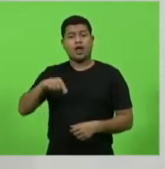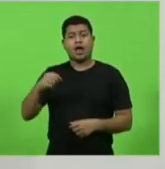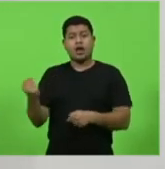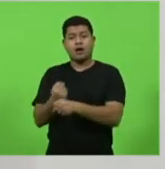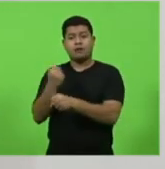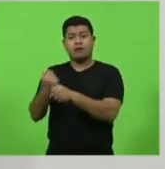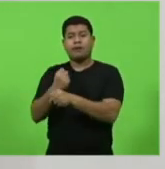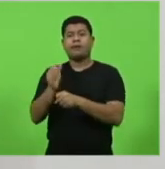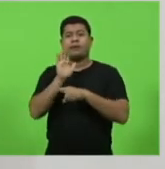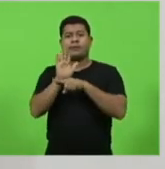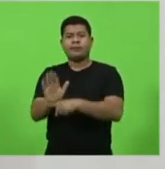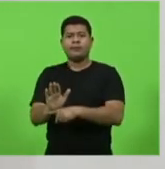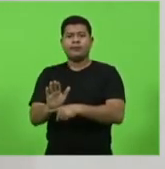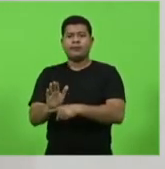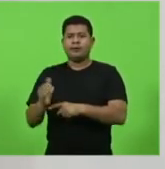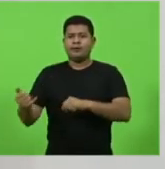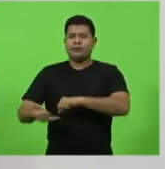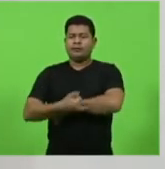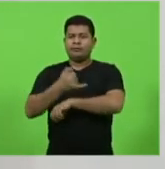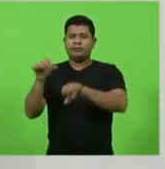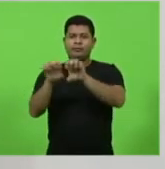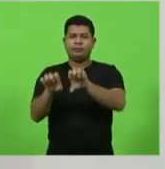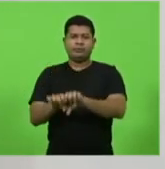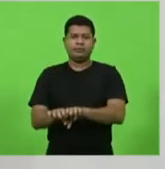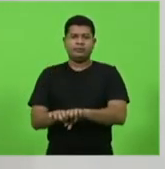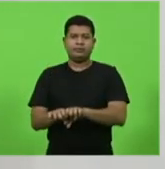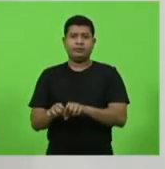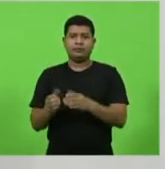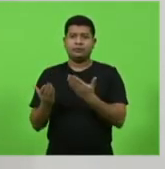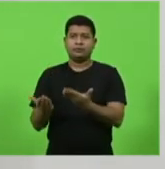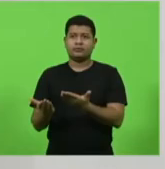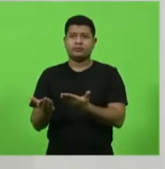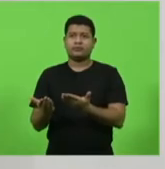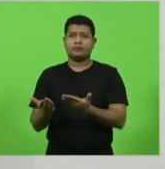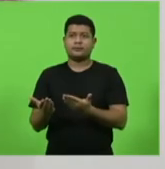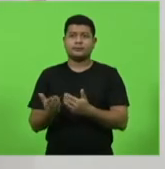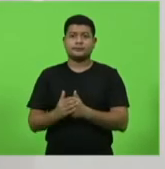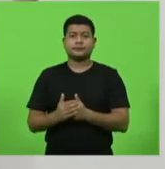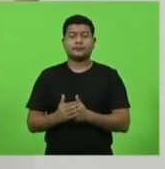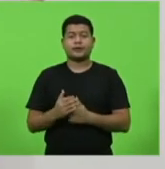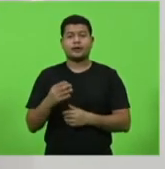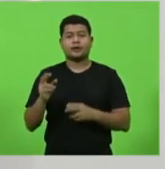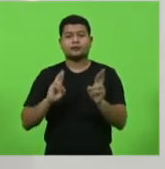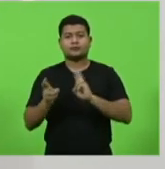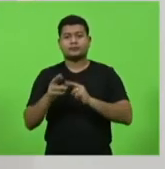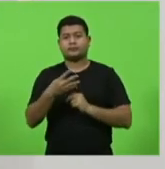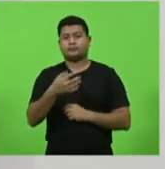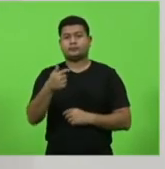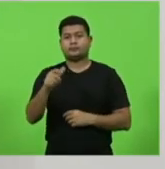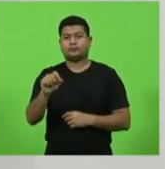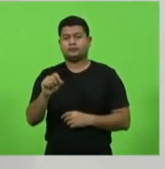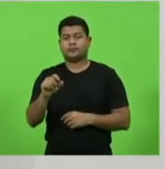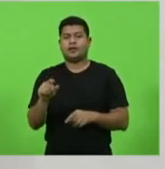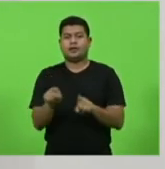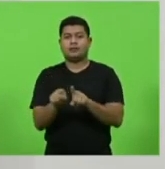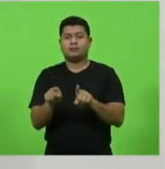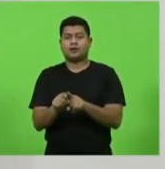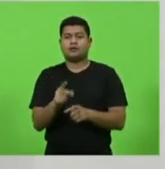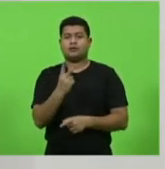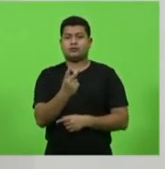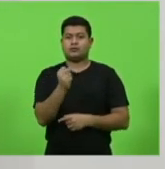ajudar a infraestrutura do nosso estado. A 470, a 282, que faz